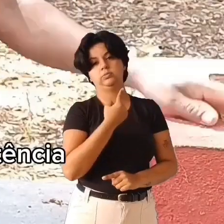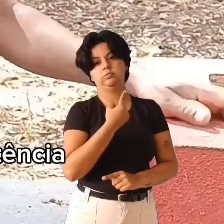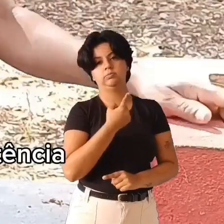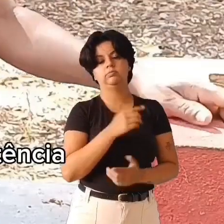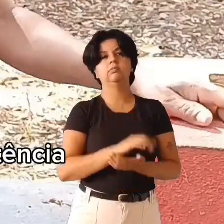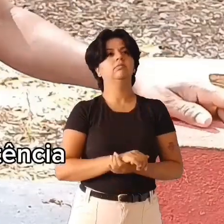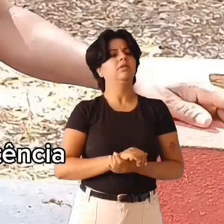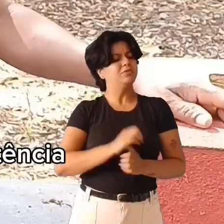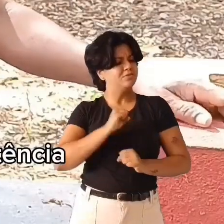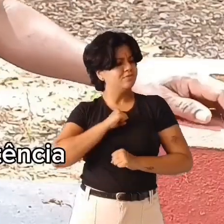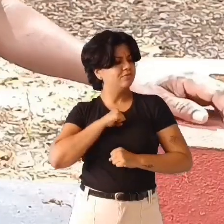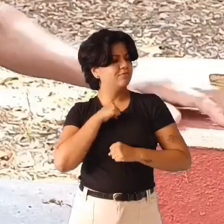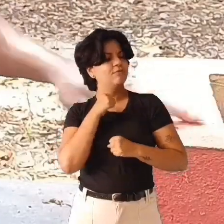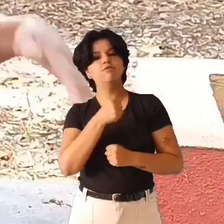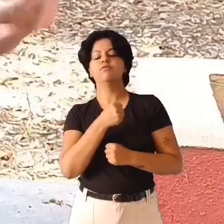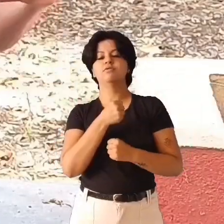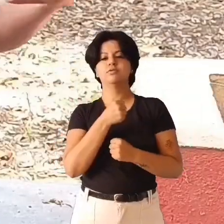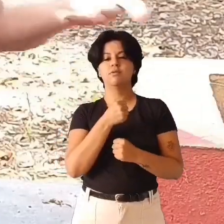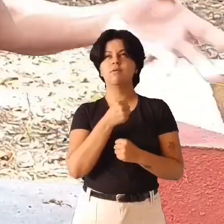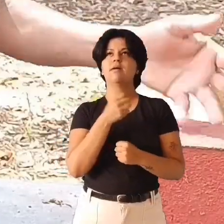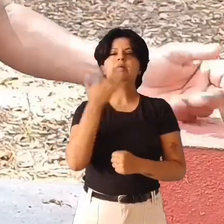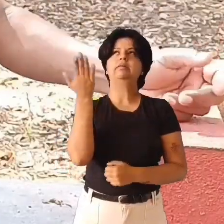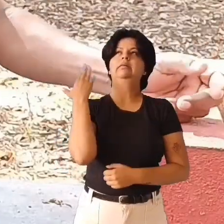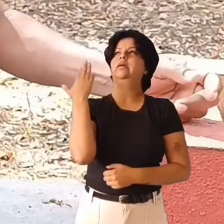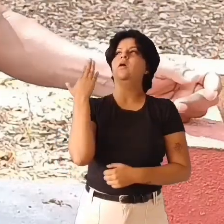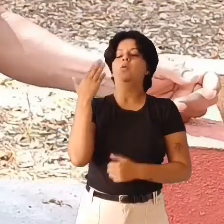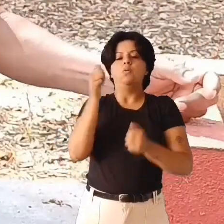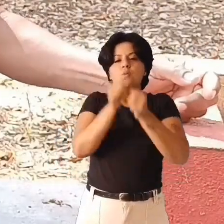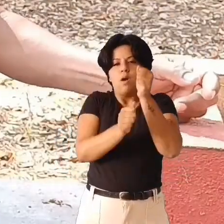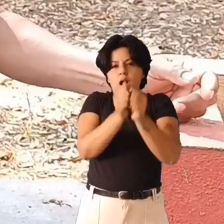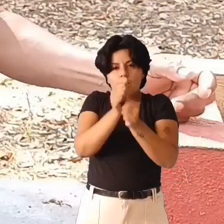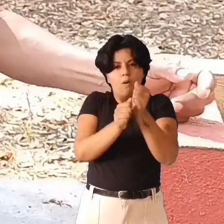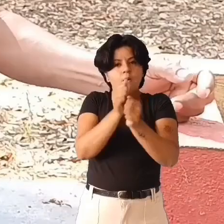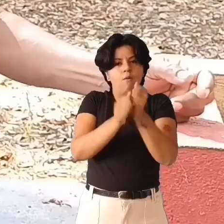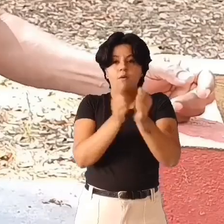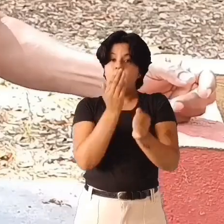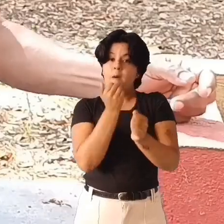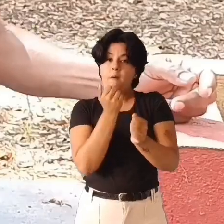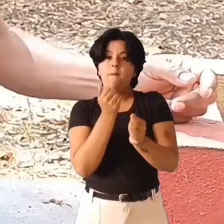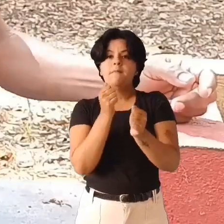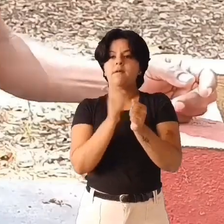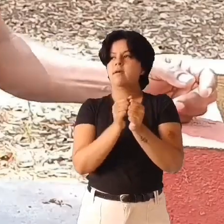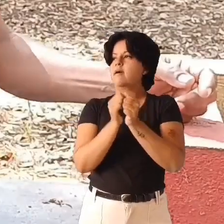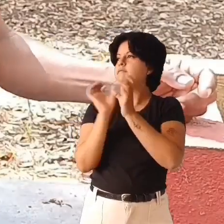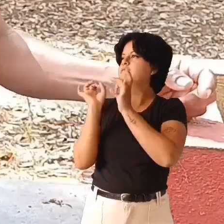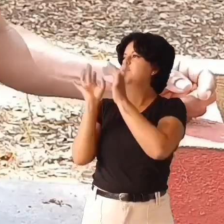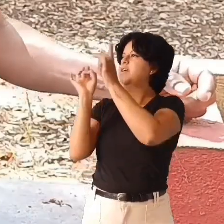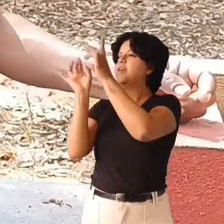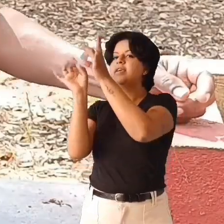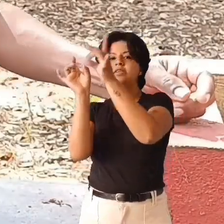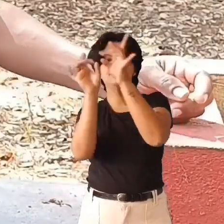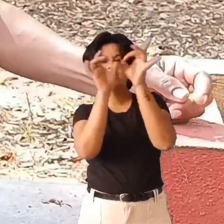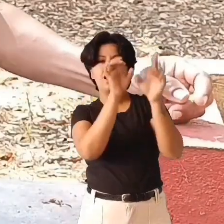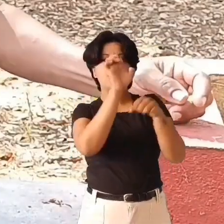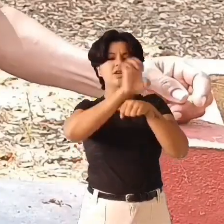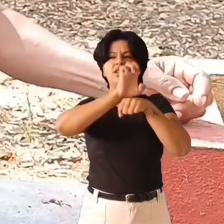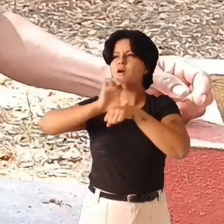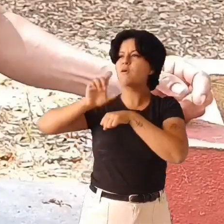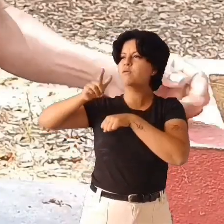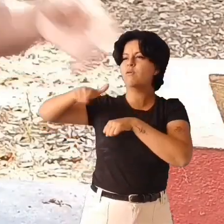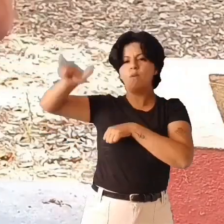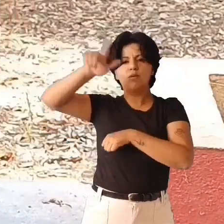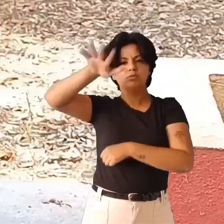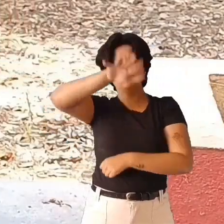à agricultura de subsistência. Na época o arroz, ele abastecia o Pará, Monte Alegre, Alenquer,